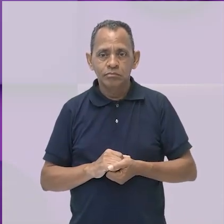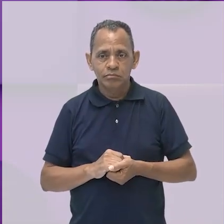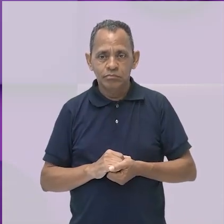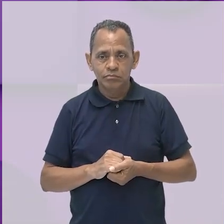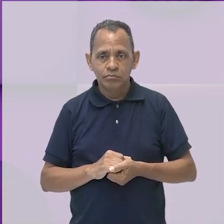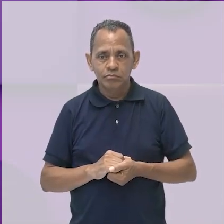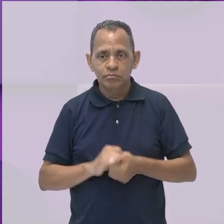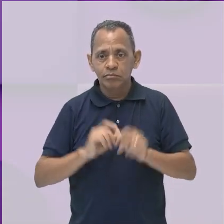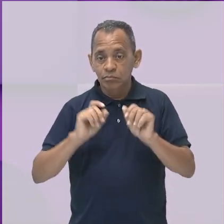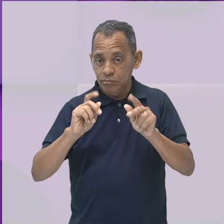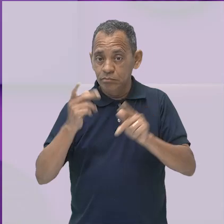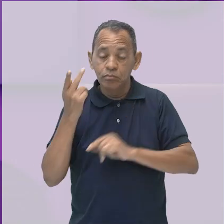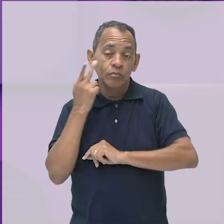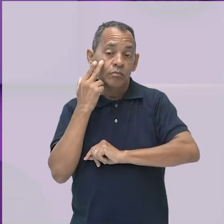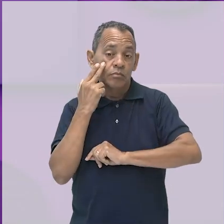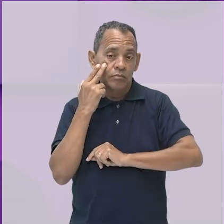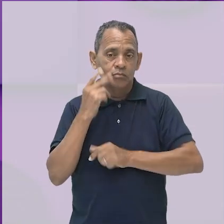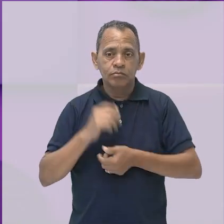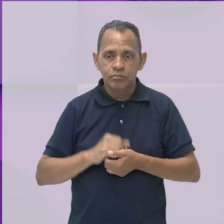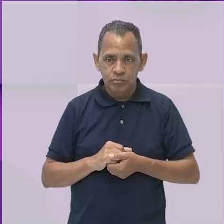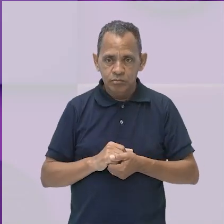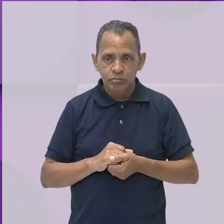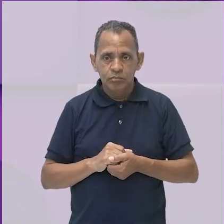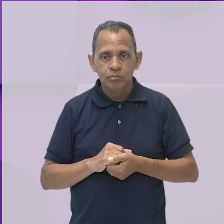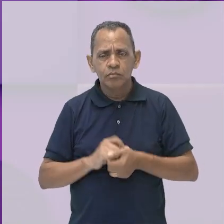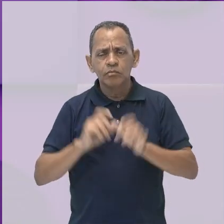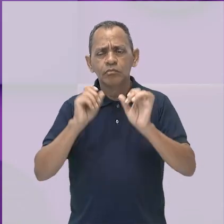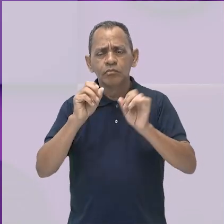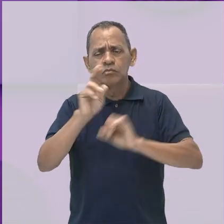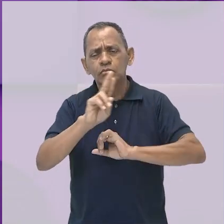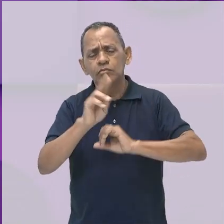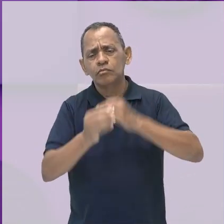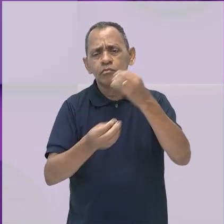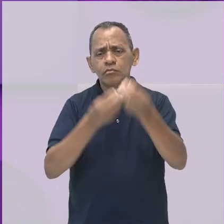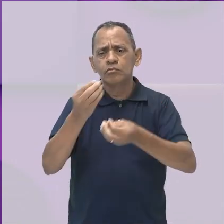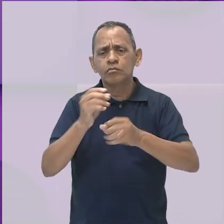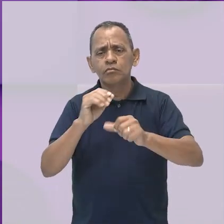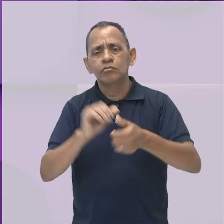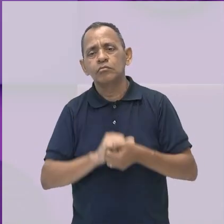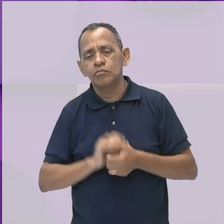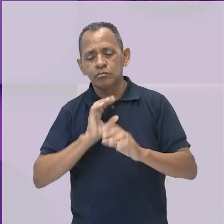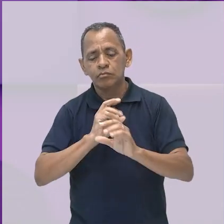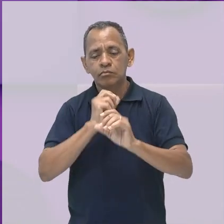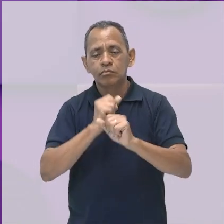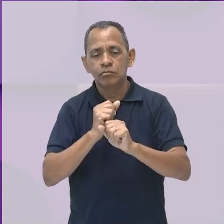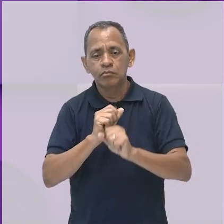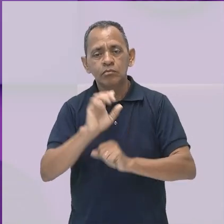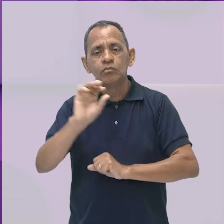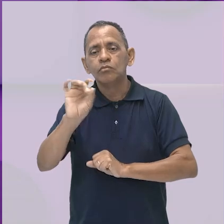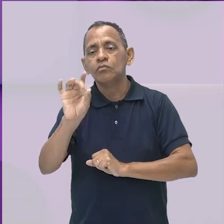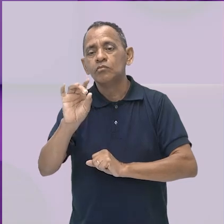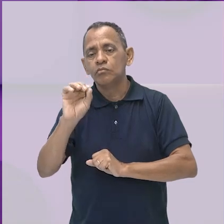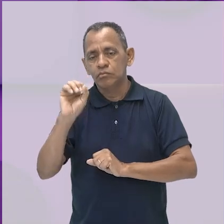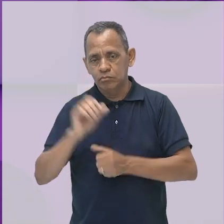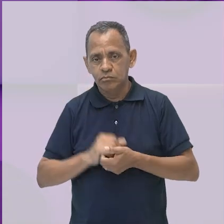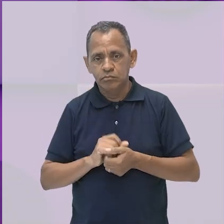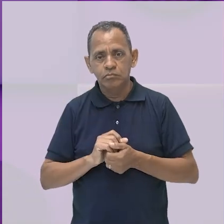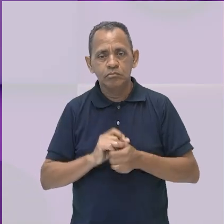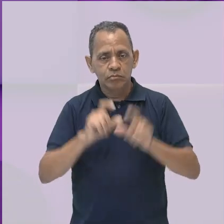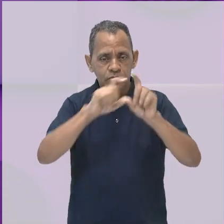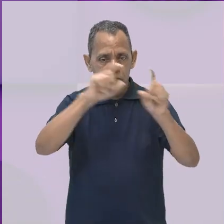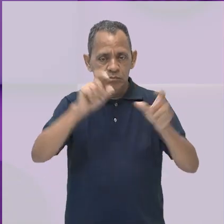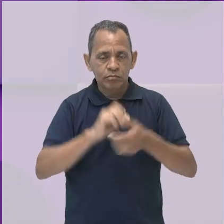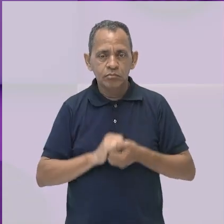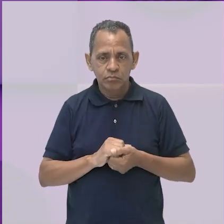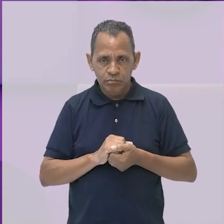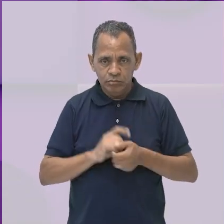certo? Normalmente, o que a gente usa aí para calcular? Somente a fórmula que a gente encontrou. Então, a diagonal é